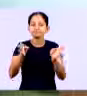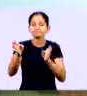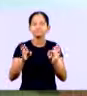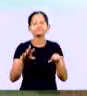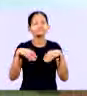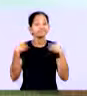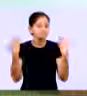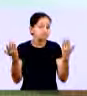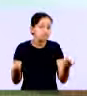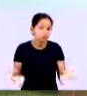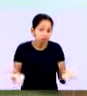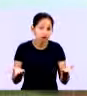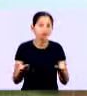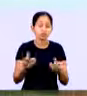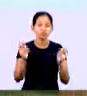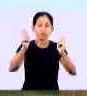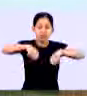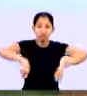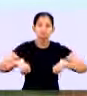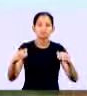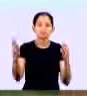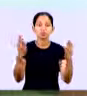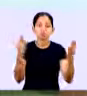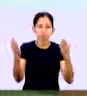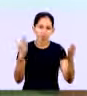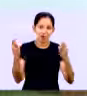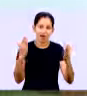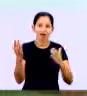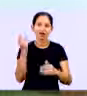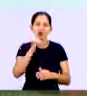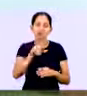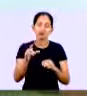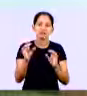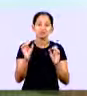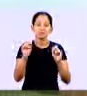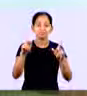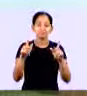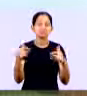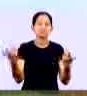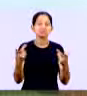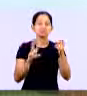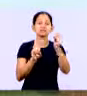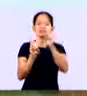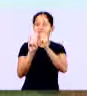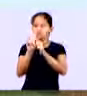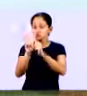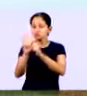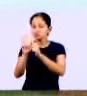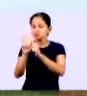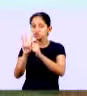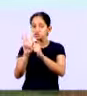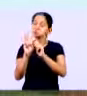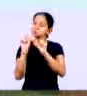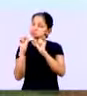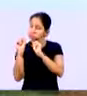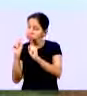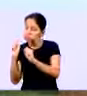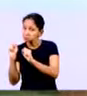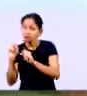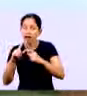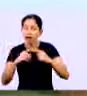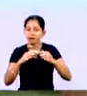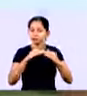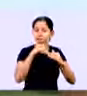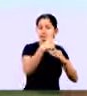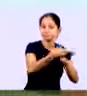necessidade de capital para aquilo. Ah, eu compro do meu fornecedor com 3 meses, mas eu vou vender com 10. Ora, 7 meses eu vou ter que arrumar